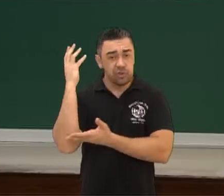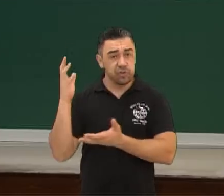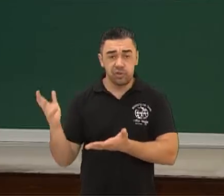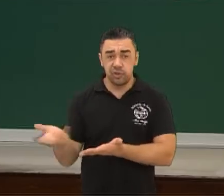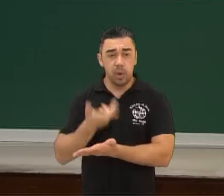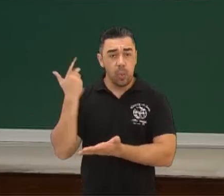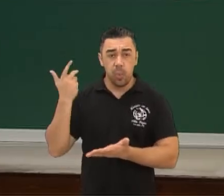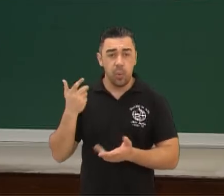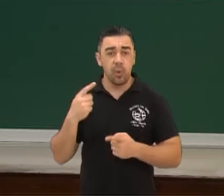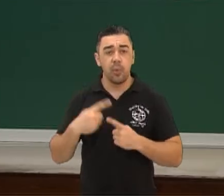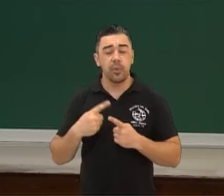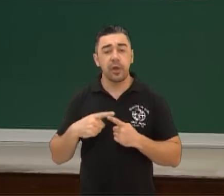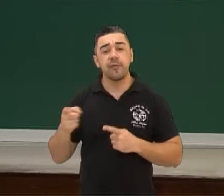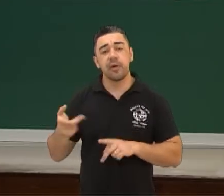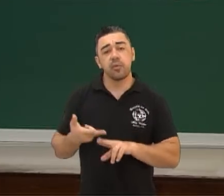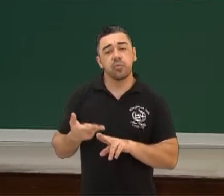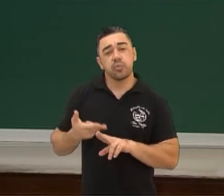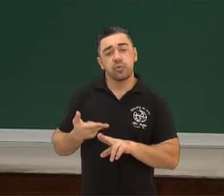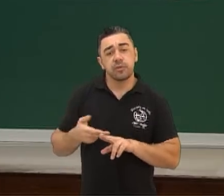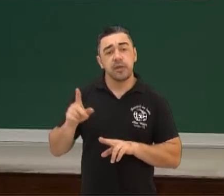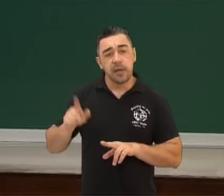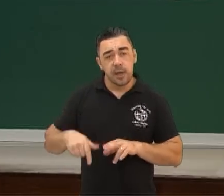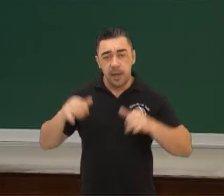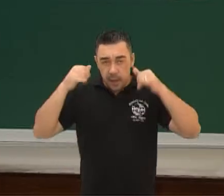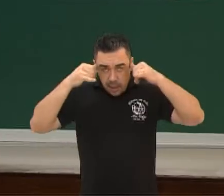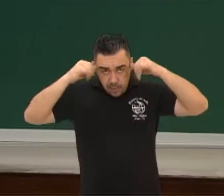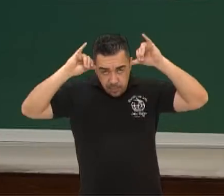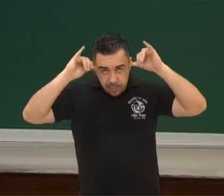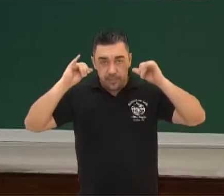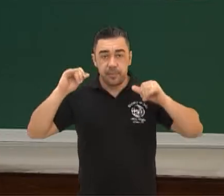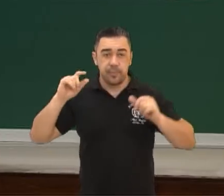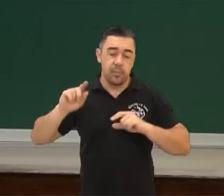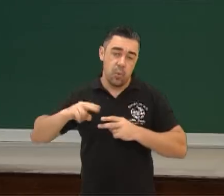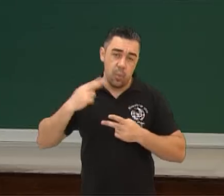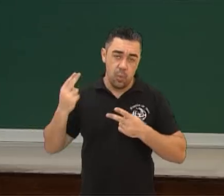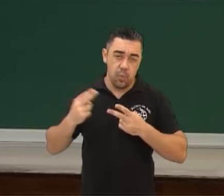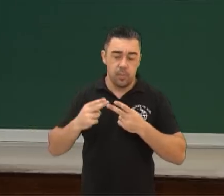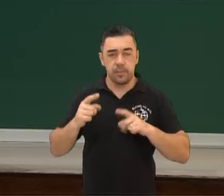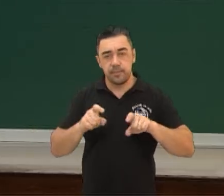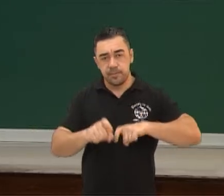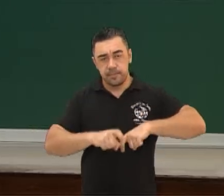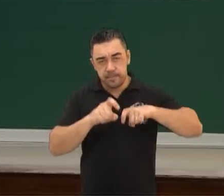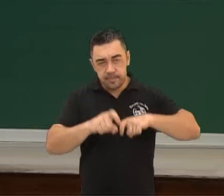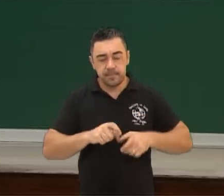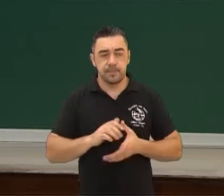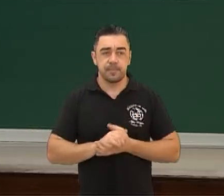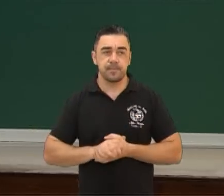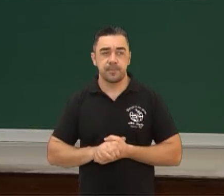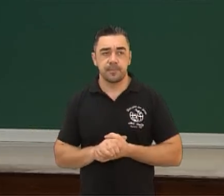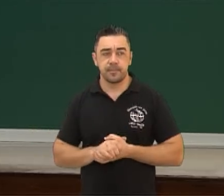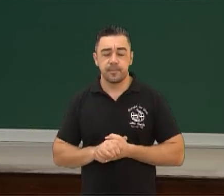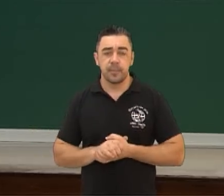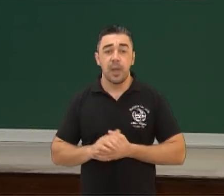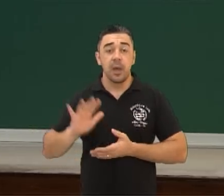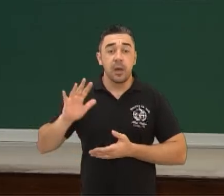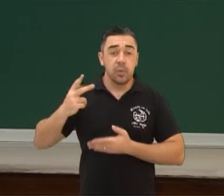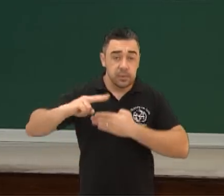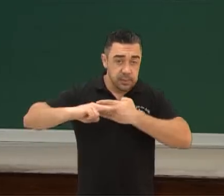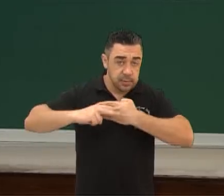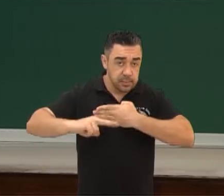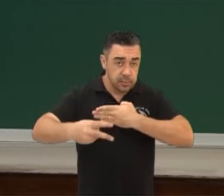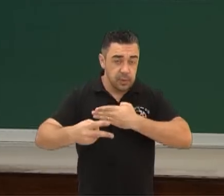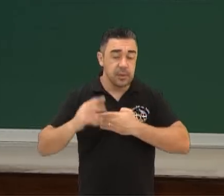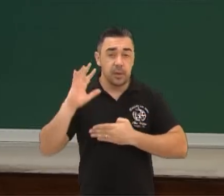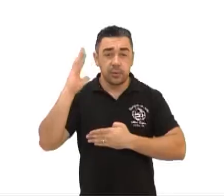vão ser utilizadas, né, para a agropecuária. Quais são as consequências do